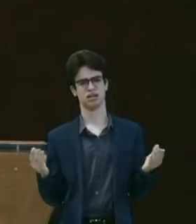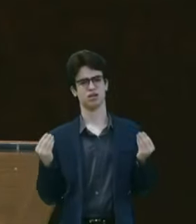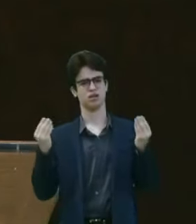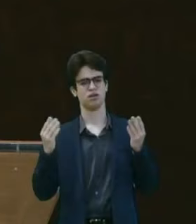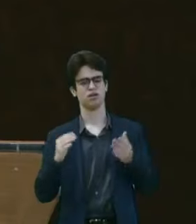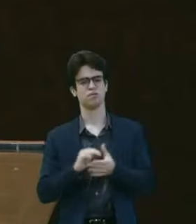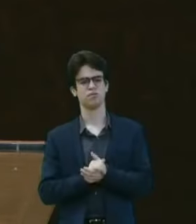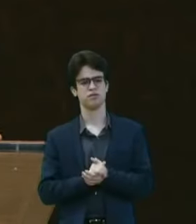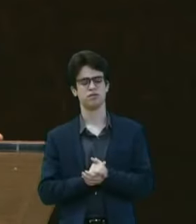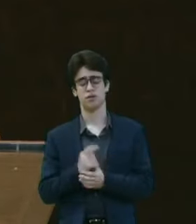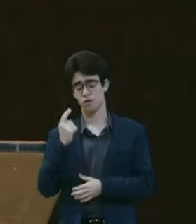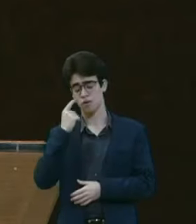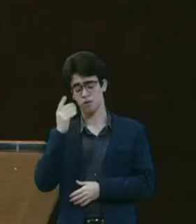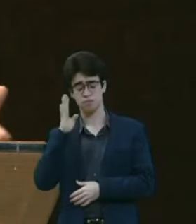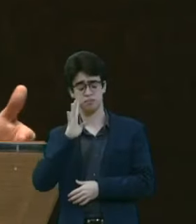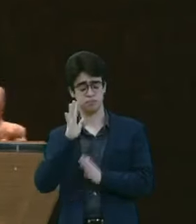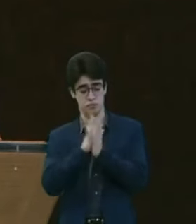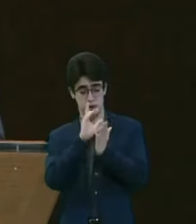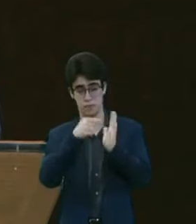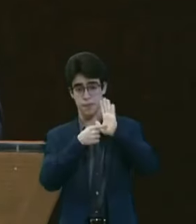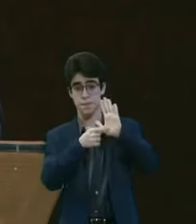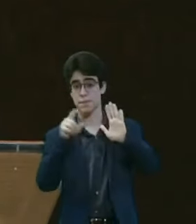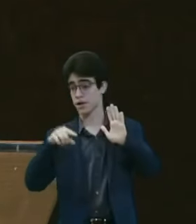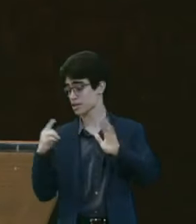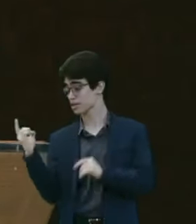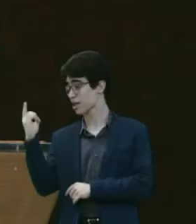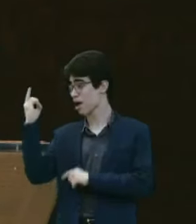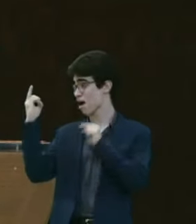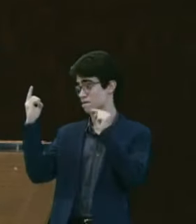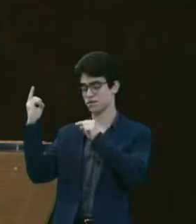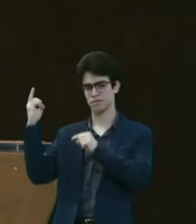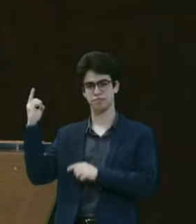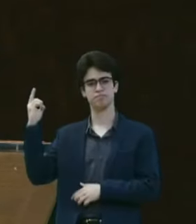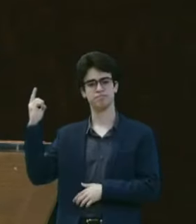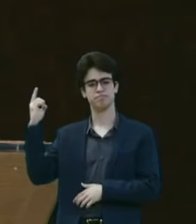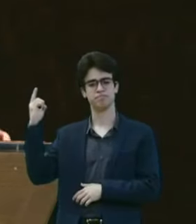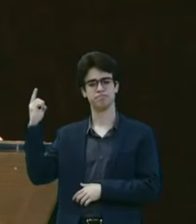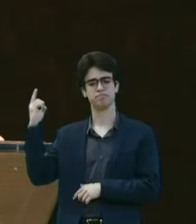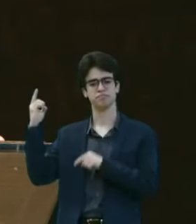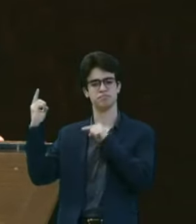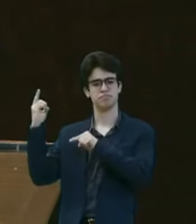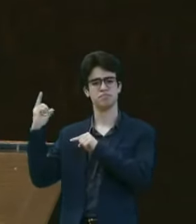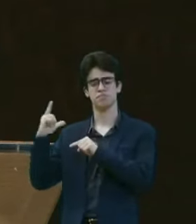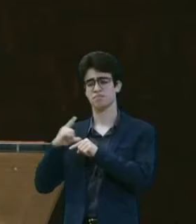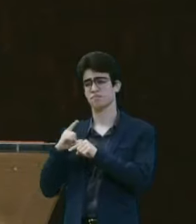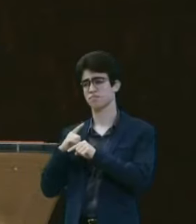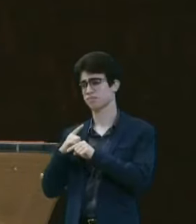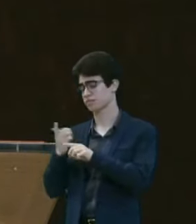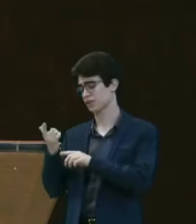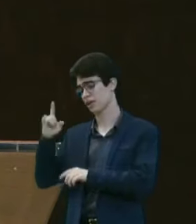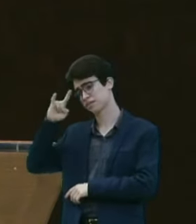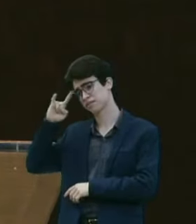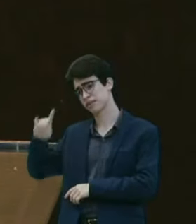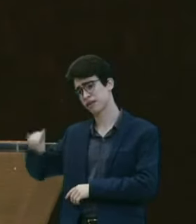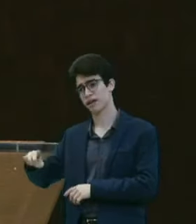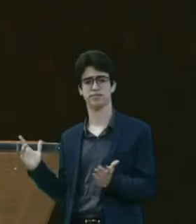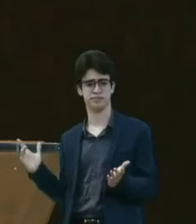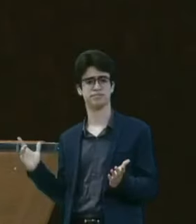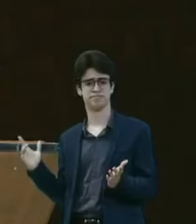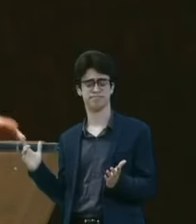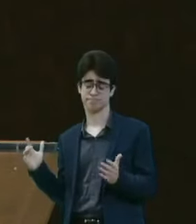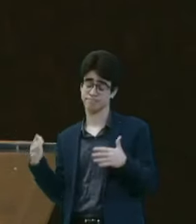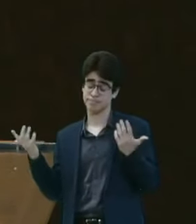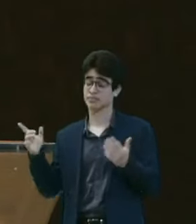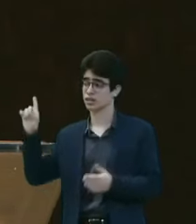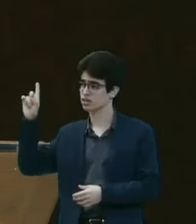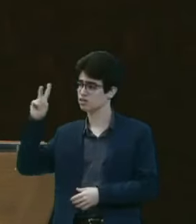É interessante a história que a Bíblia nos conta a respeito de Davi. Ele tem um relacionamento extraconjugal, e de fato